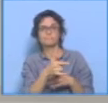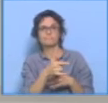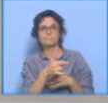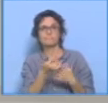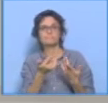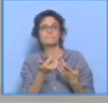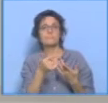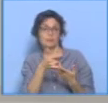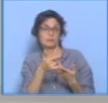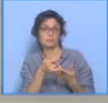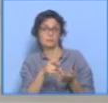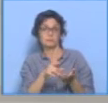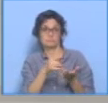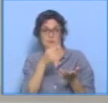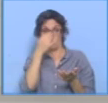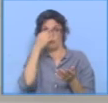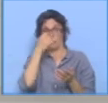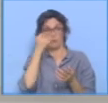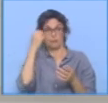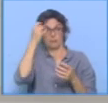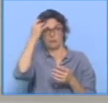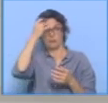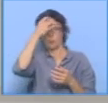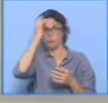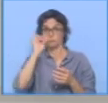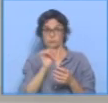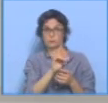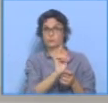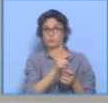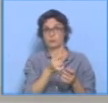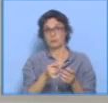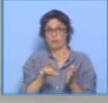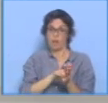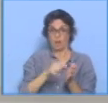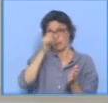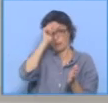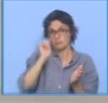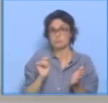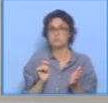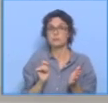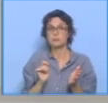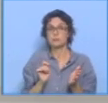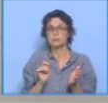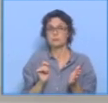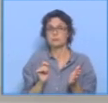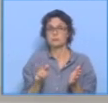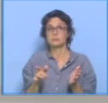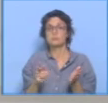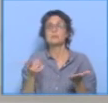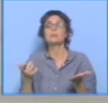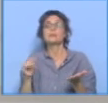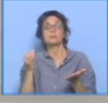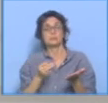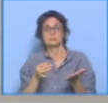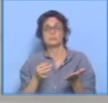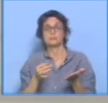Era cumprir a lei. É por isso que é censurável o sacerdote e o levita. Não